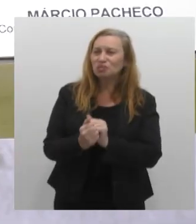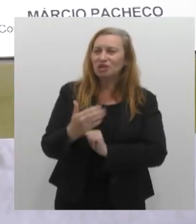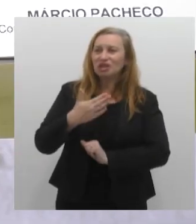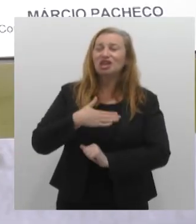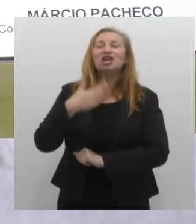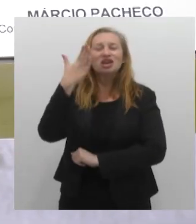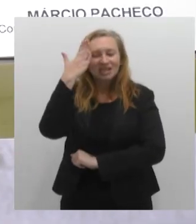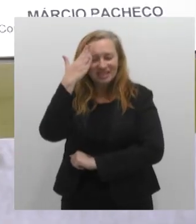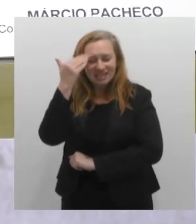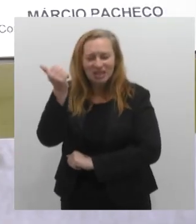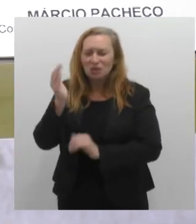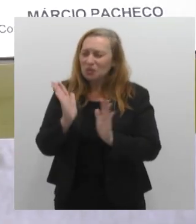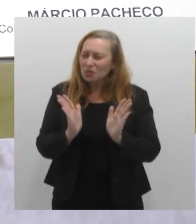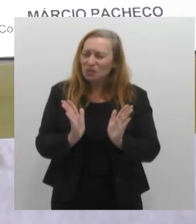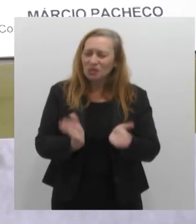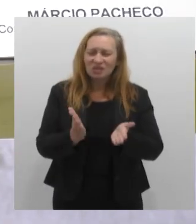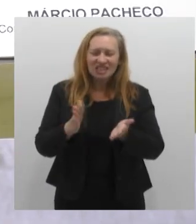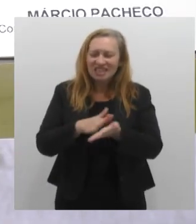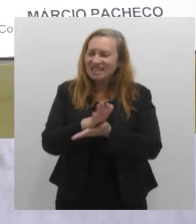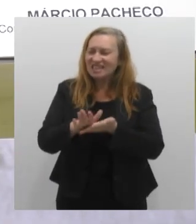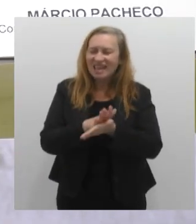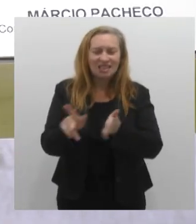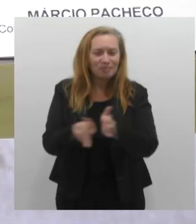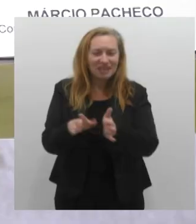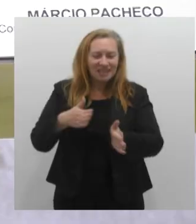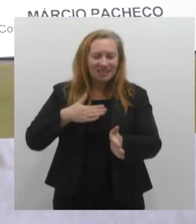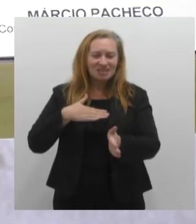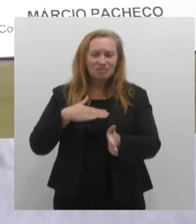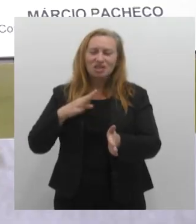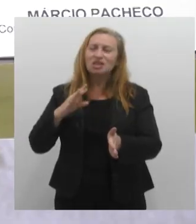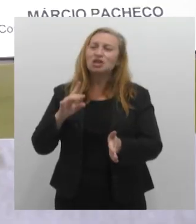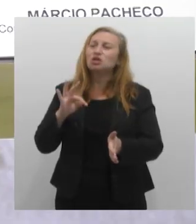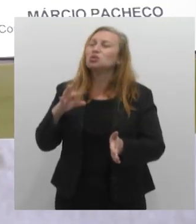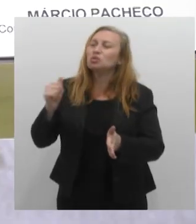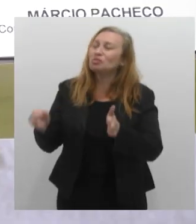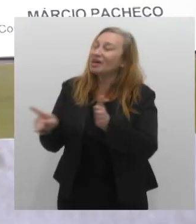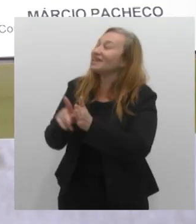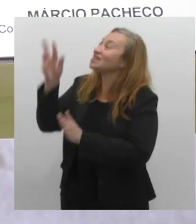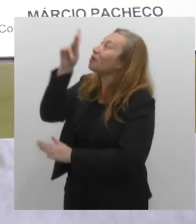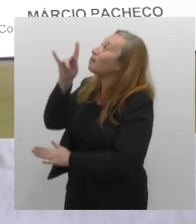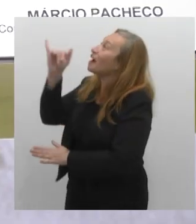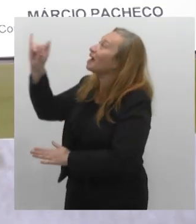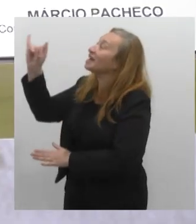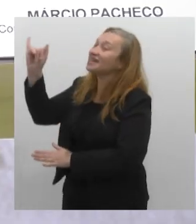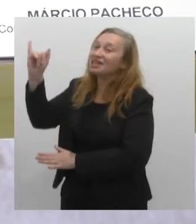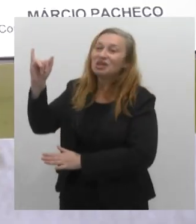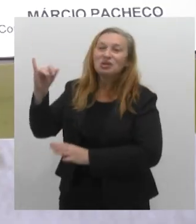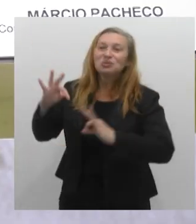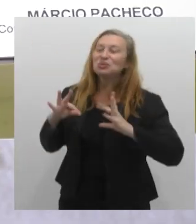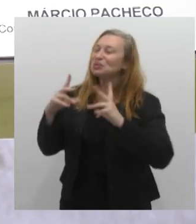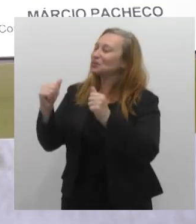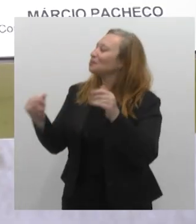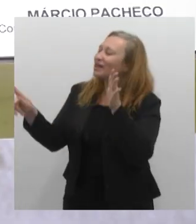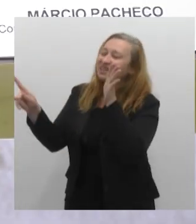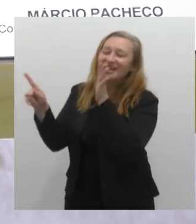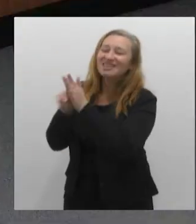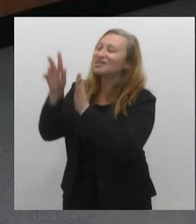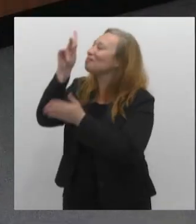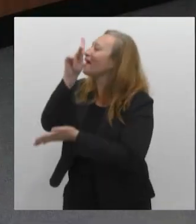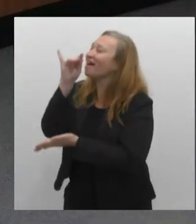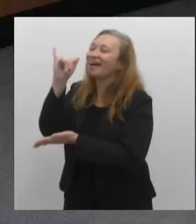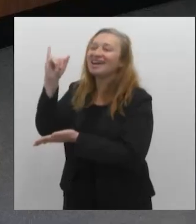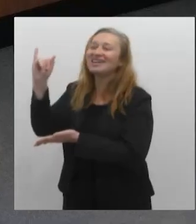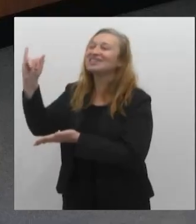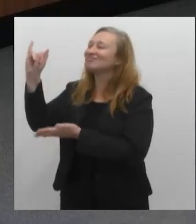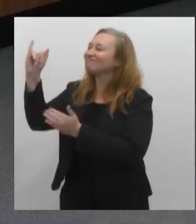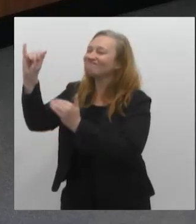eu sei que nada é meu, tudo é do Pai. Quero ouvir bem bonito, canta igreja. Tudo é do Pai,